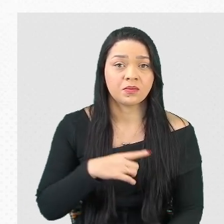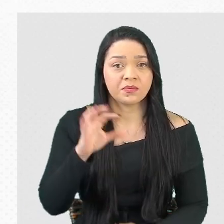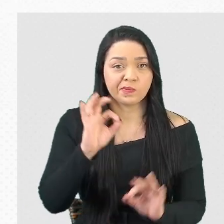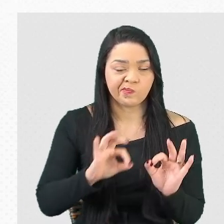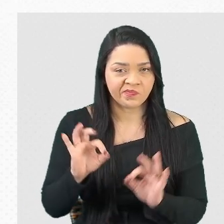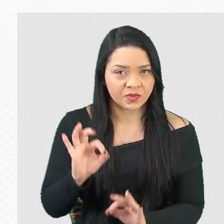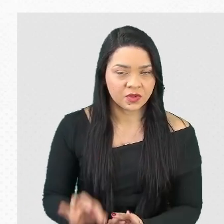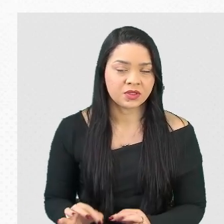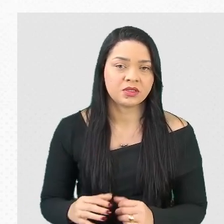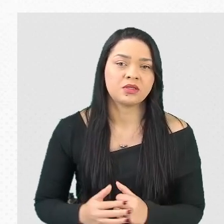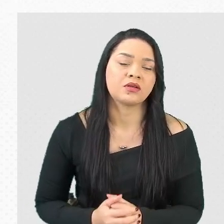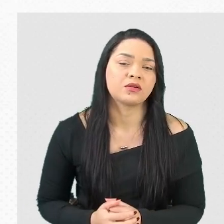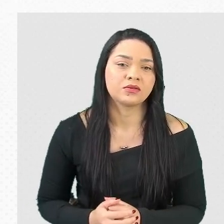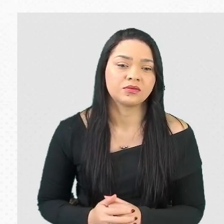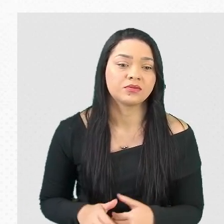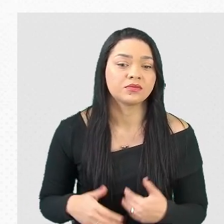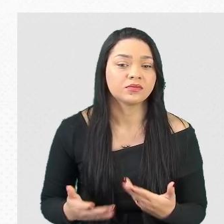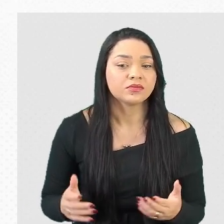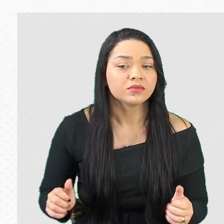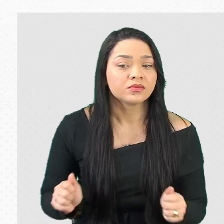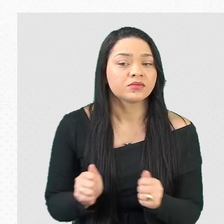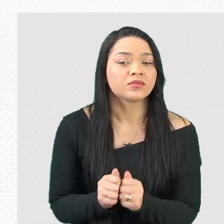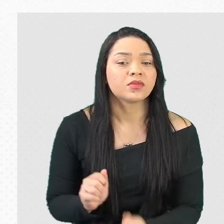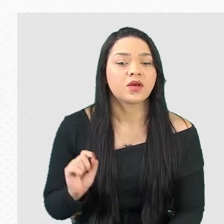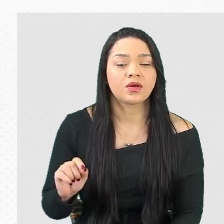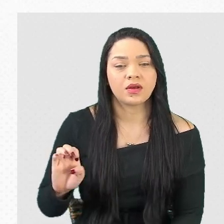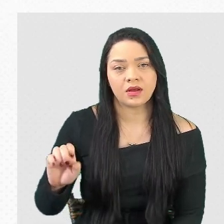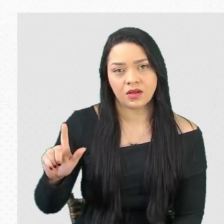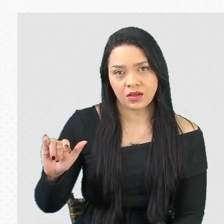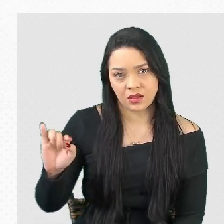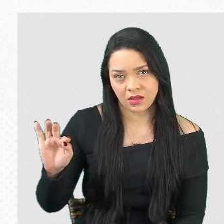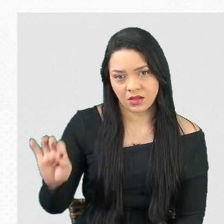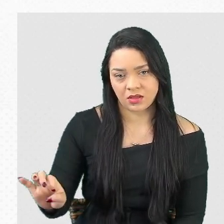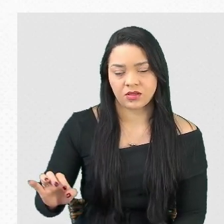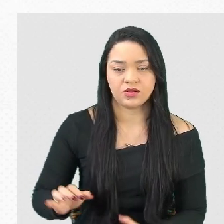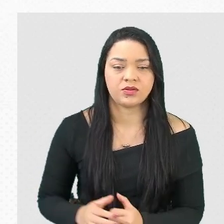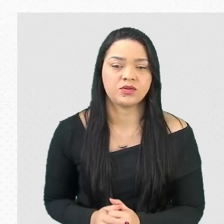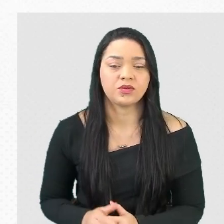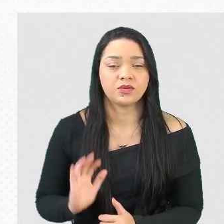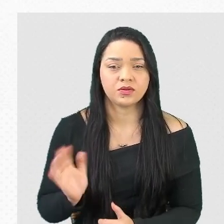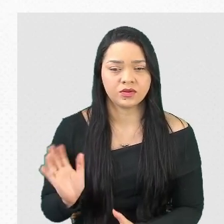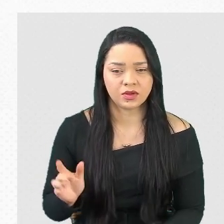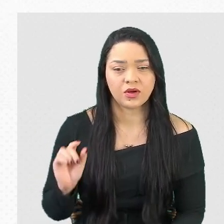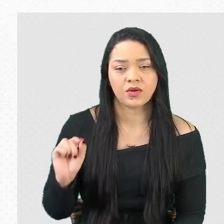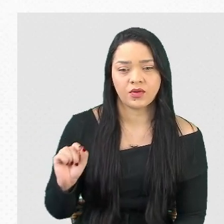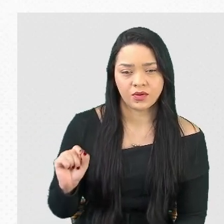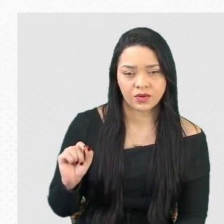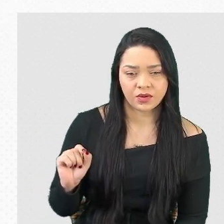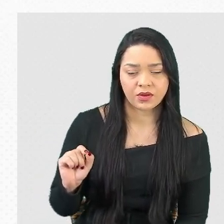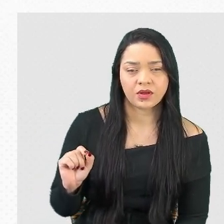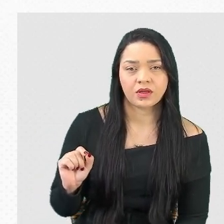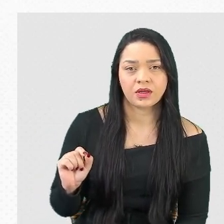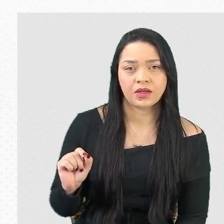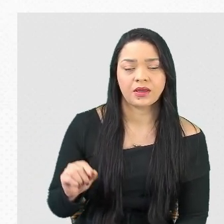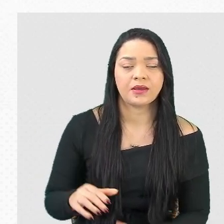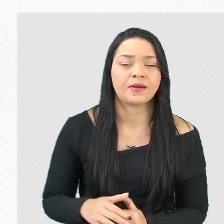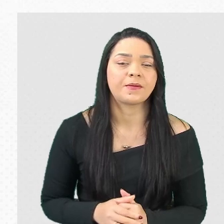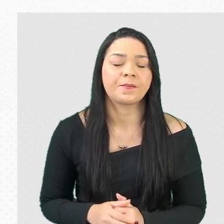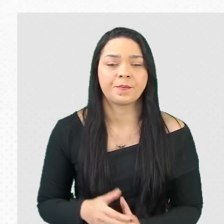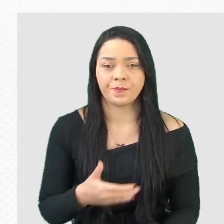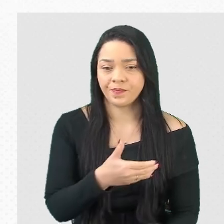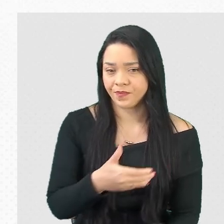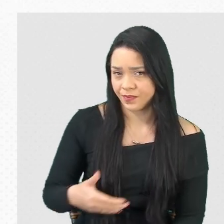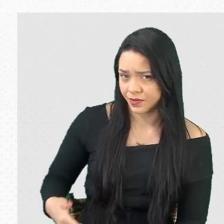antigo regime, juntando-se à elite. Nos últimos decênios do ancien regime, ou do